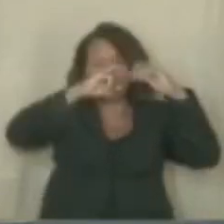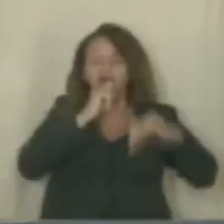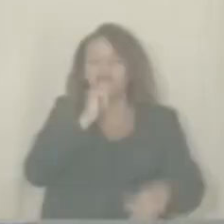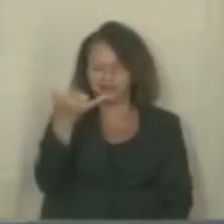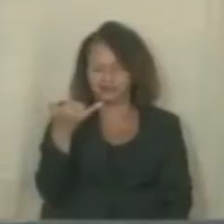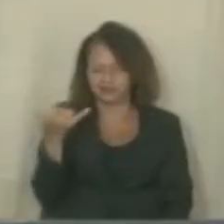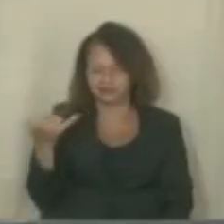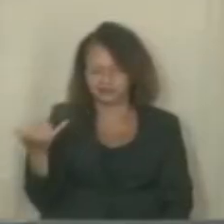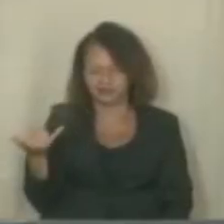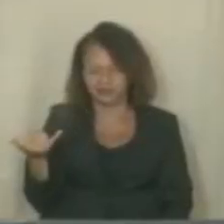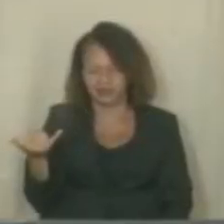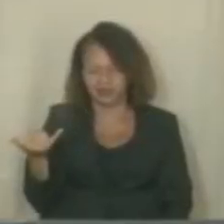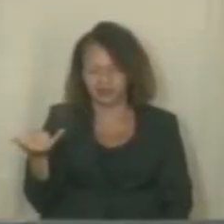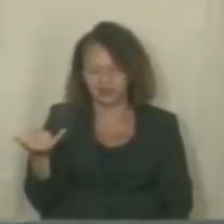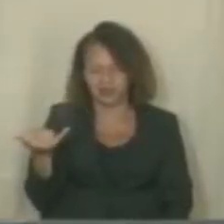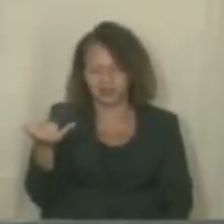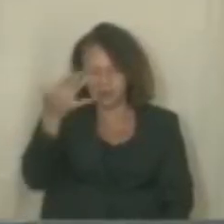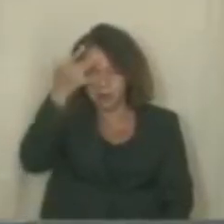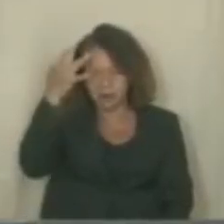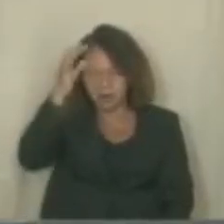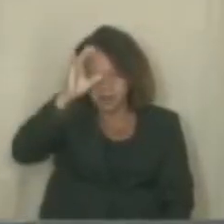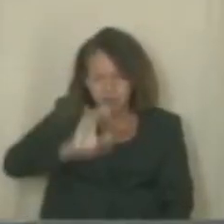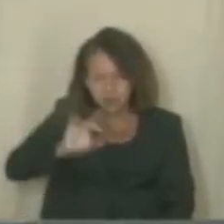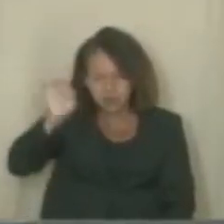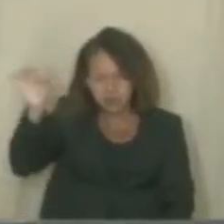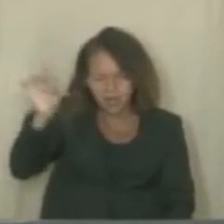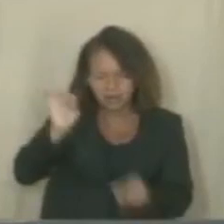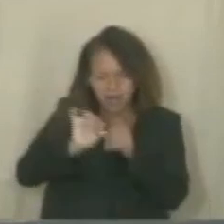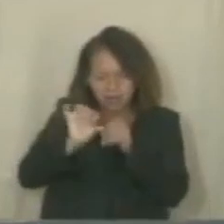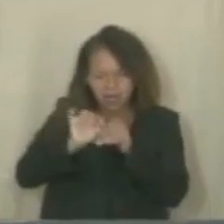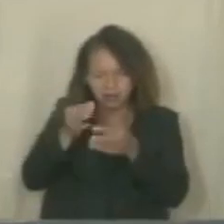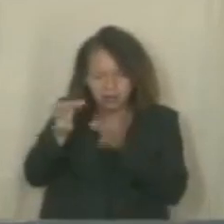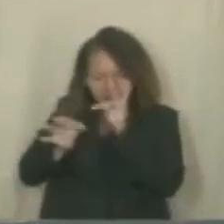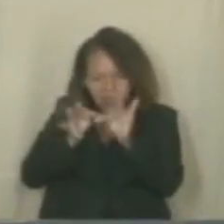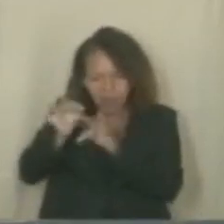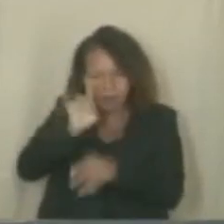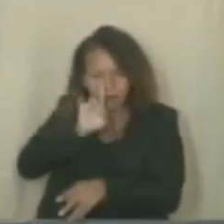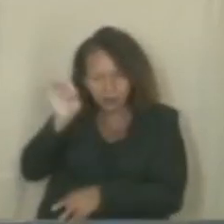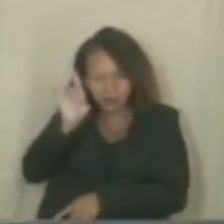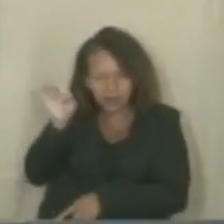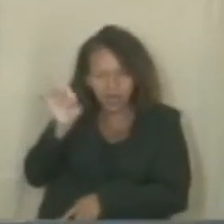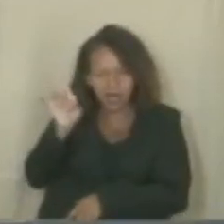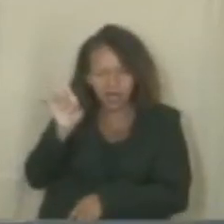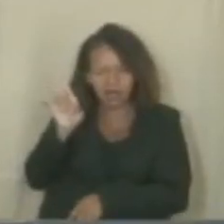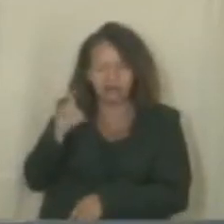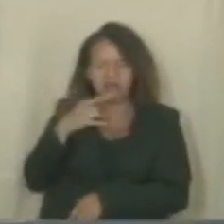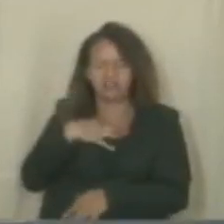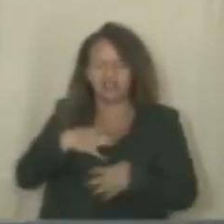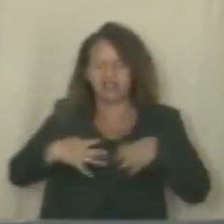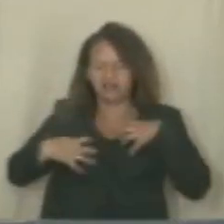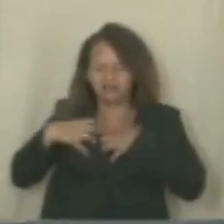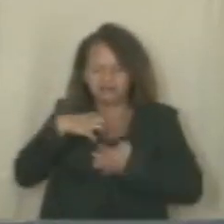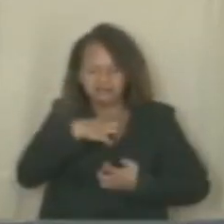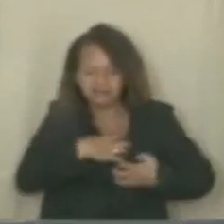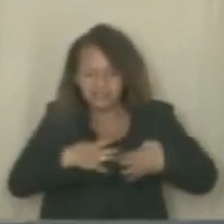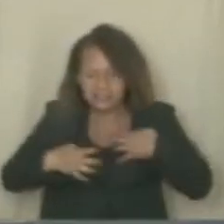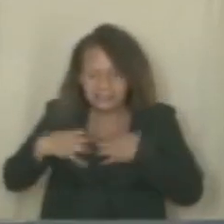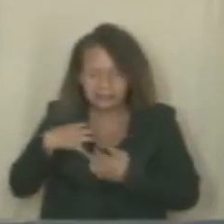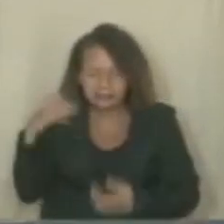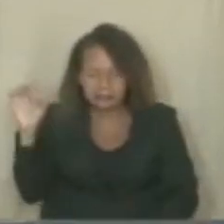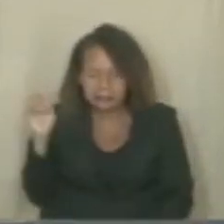fiação, correndo o risco de um cidadão daquele que está fazendo o tratamento, que chega ali aflito,